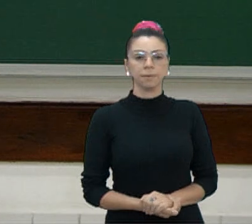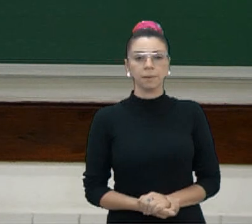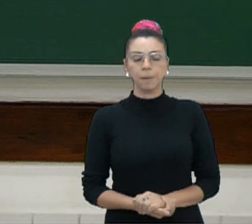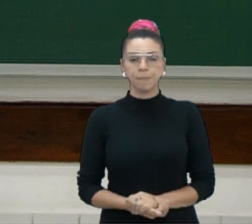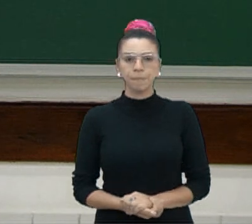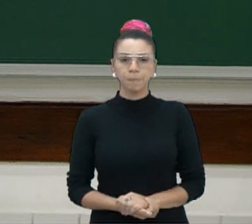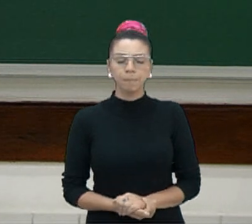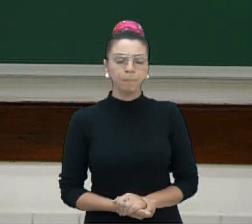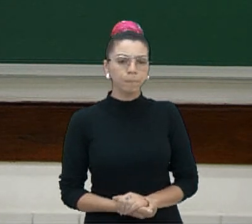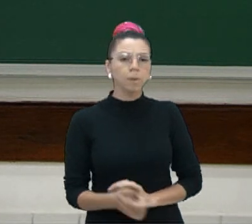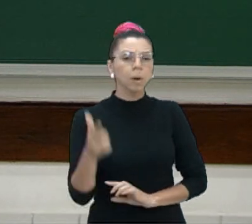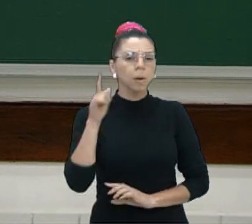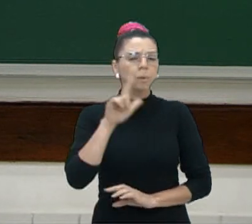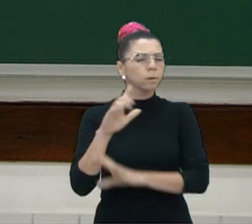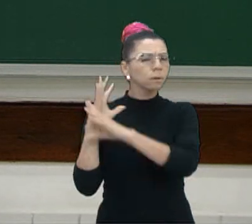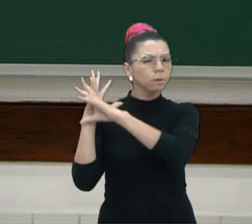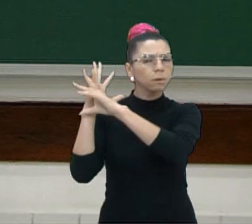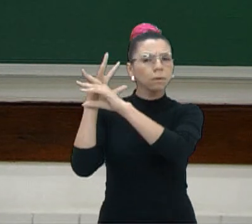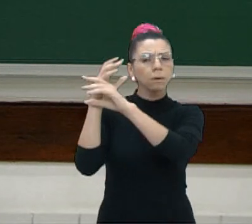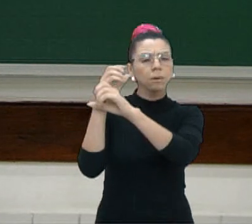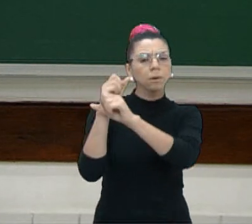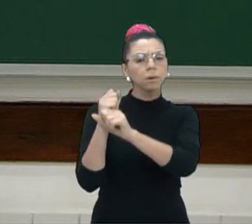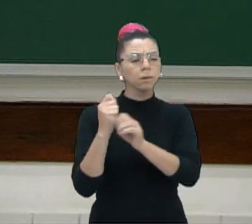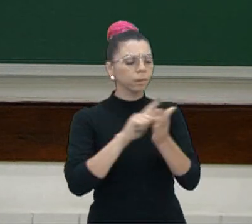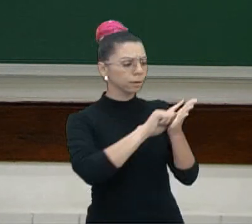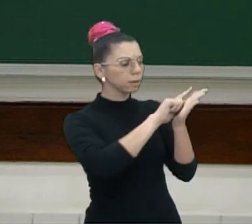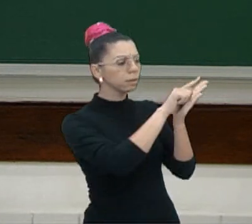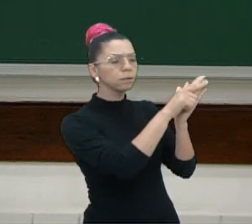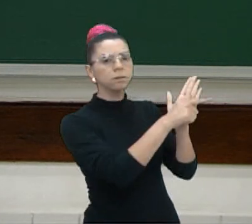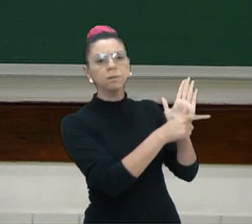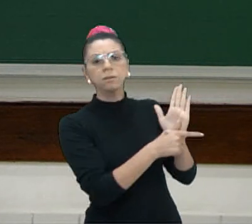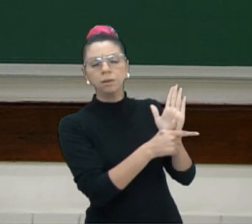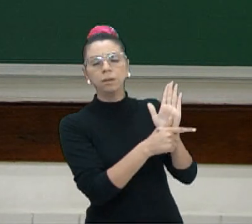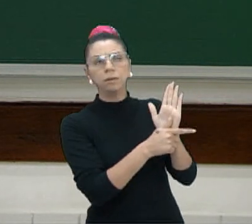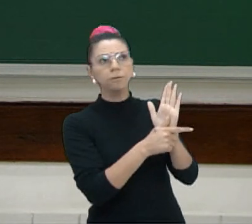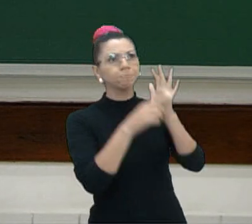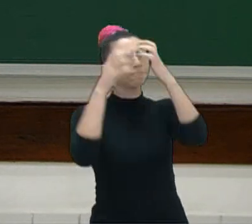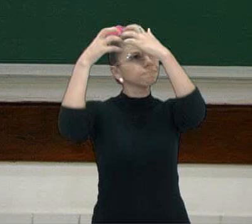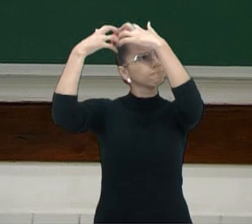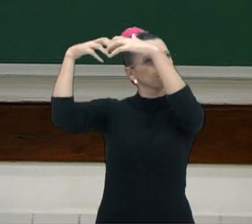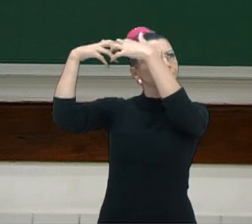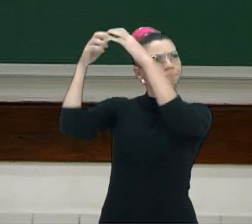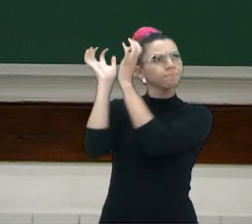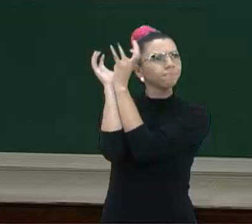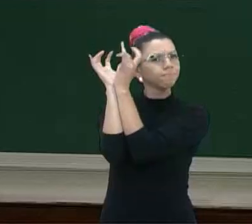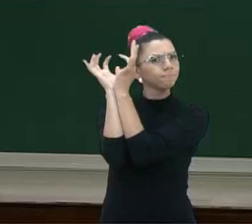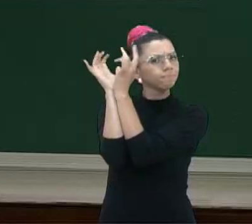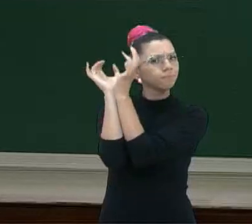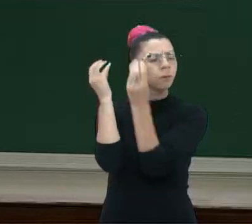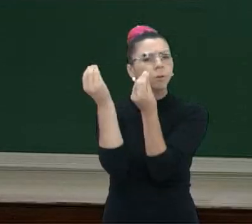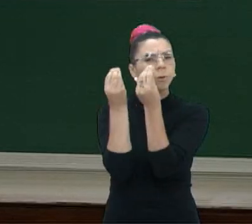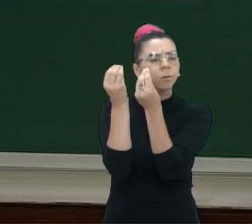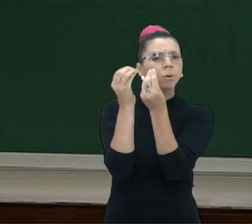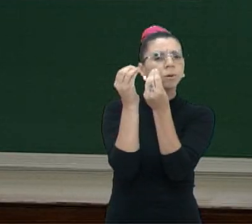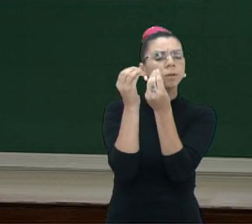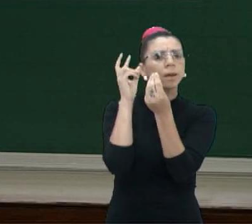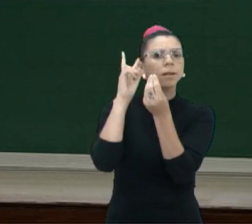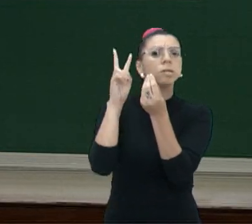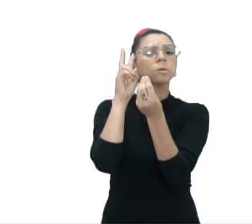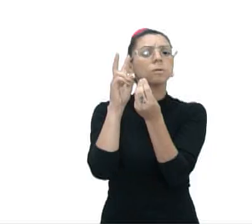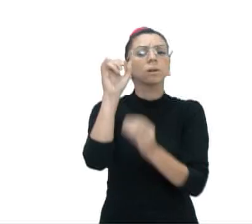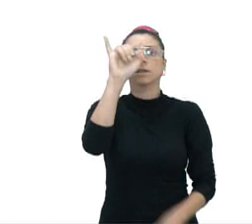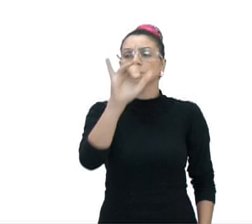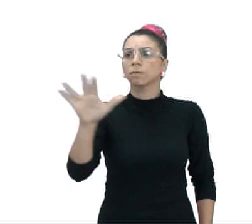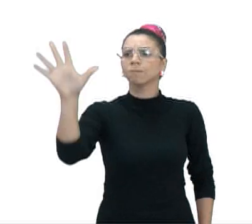Conseguiu buscar na sua memória quais outros gêneros textuais nós temos que contam histórias somente com imagens? Coloquei